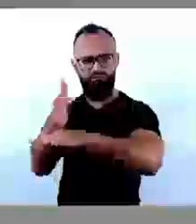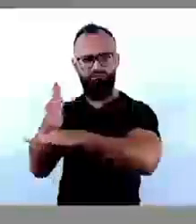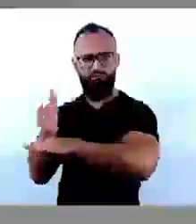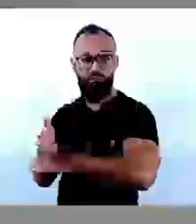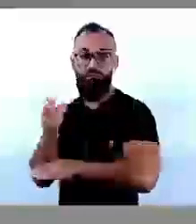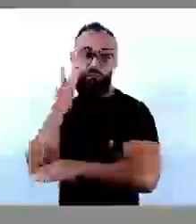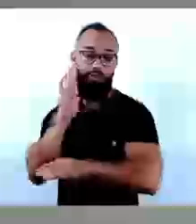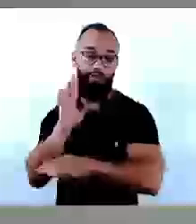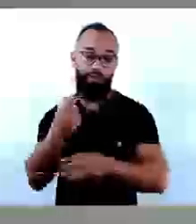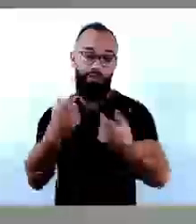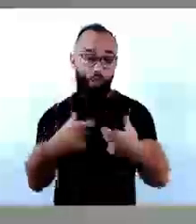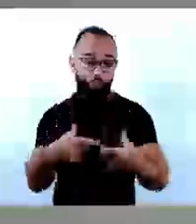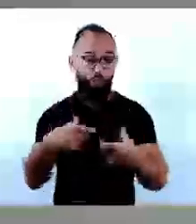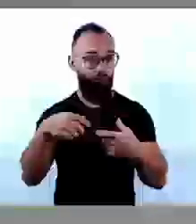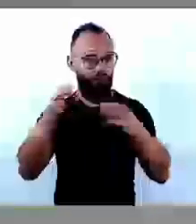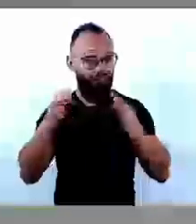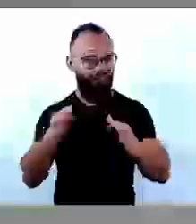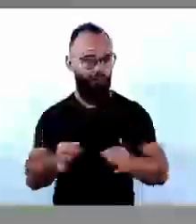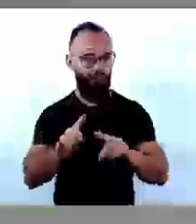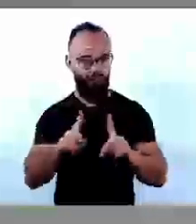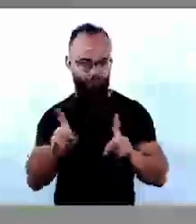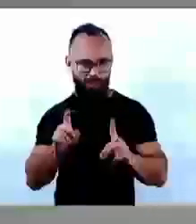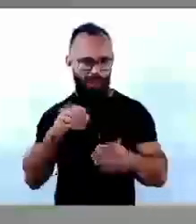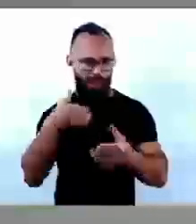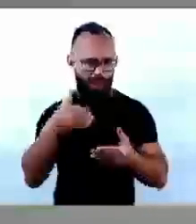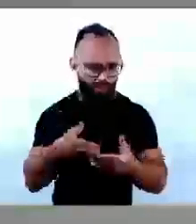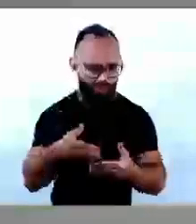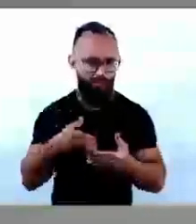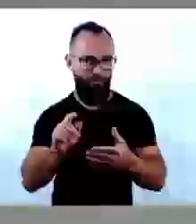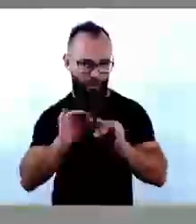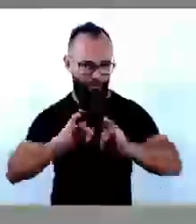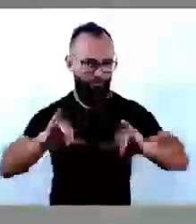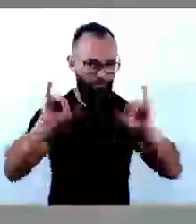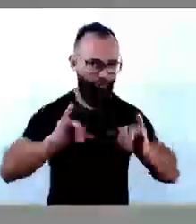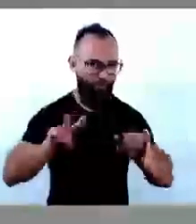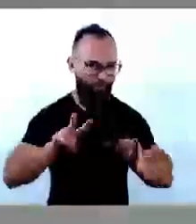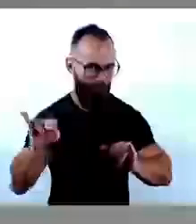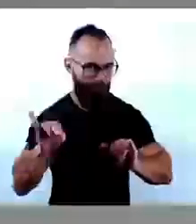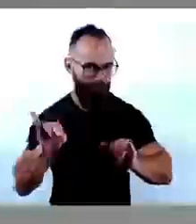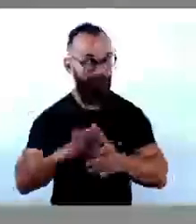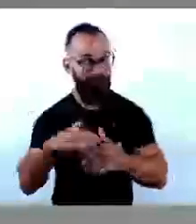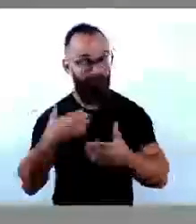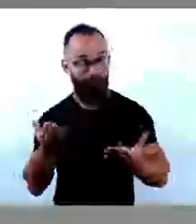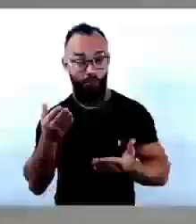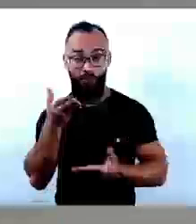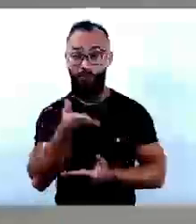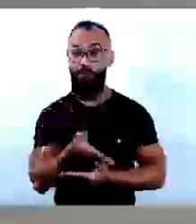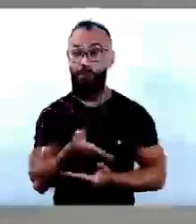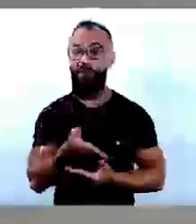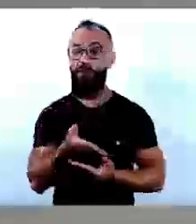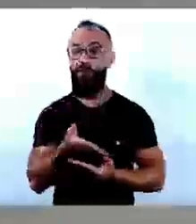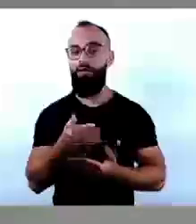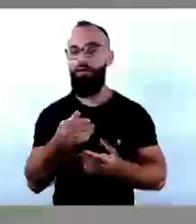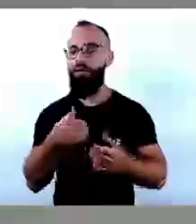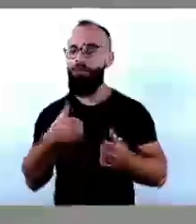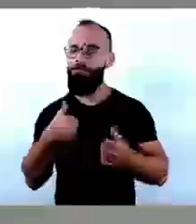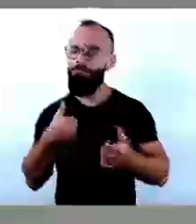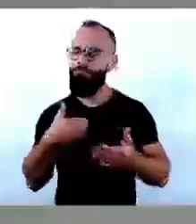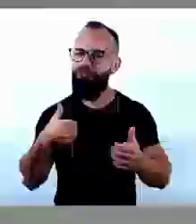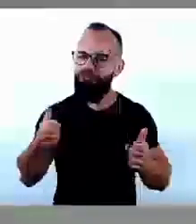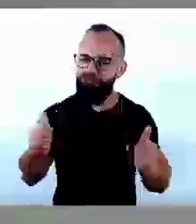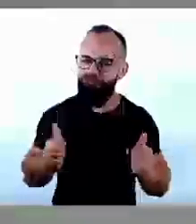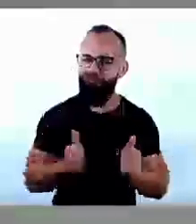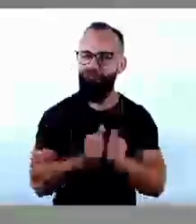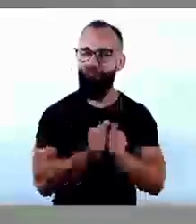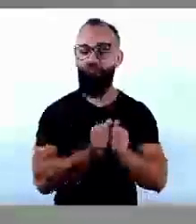definido mas em breve até o final da semana a gente vai tá divulgando então né a gente tá aí para aproximar cada vez a câmera de vereadores